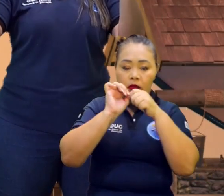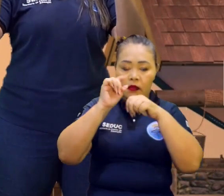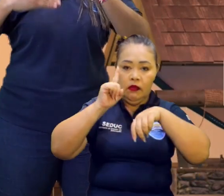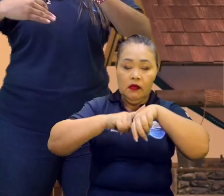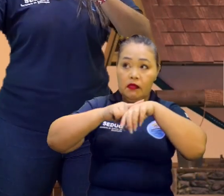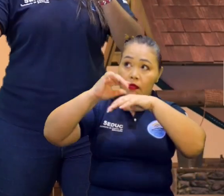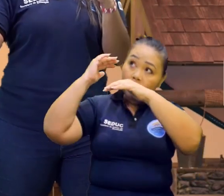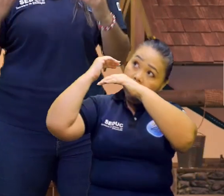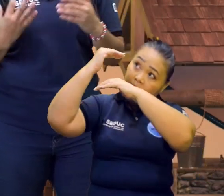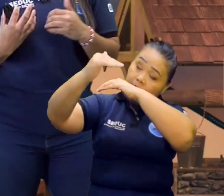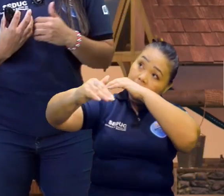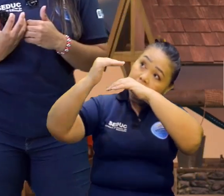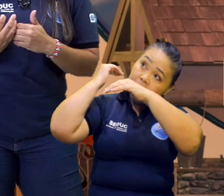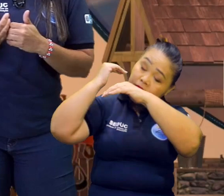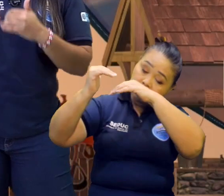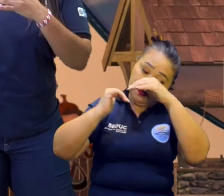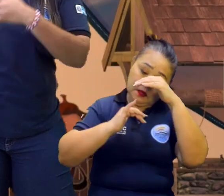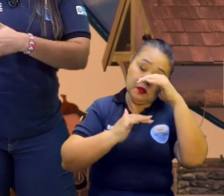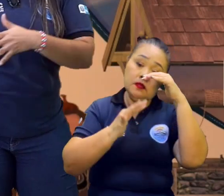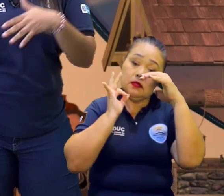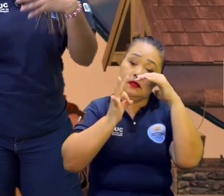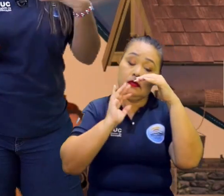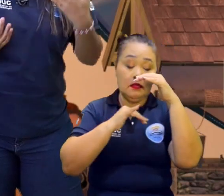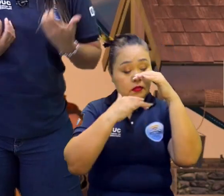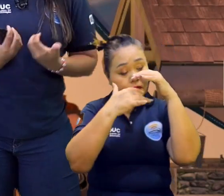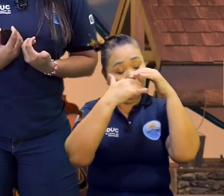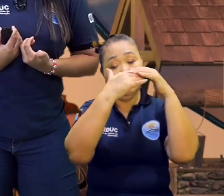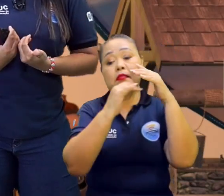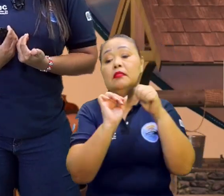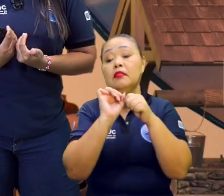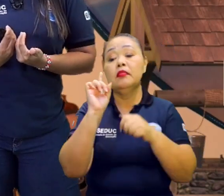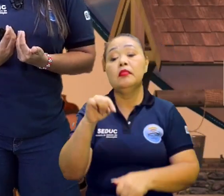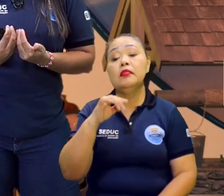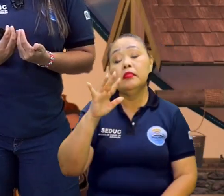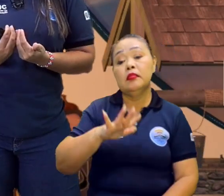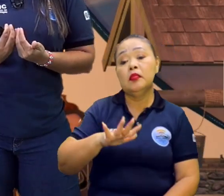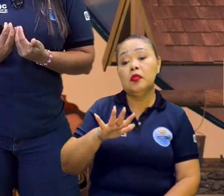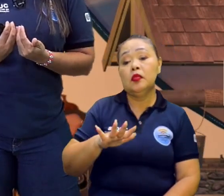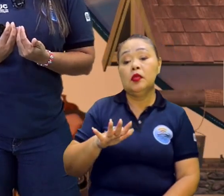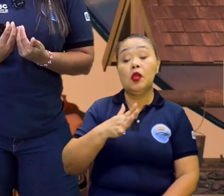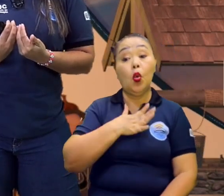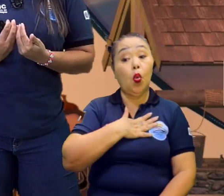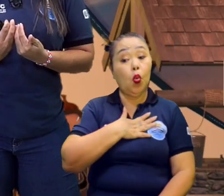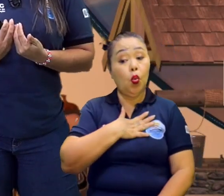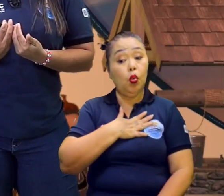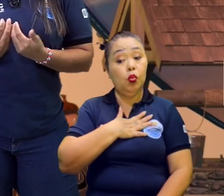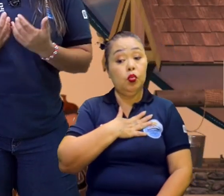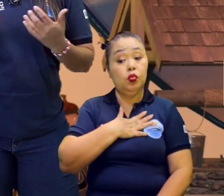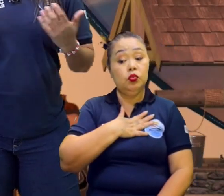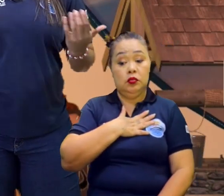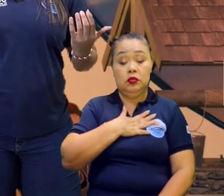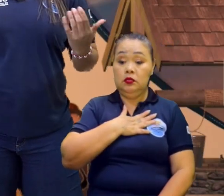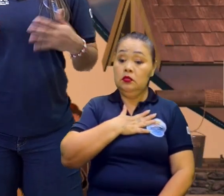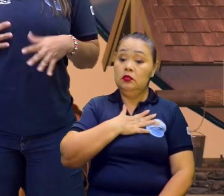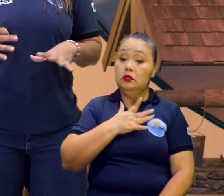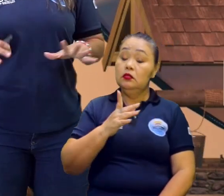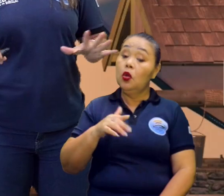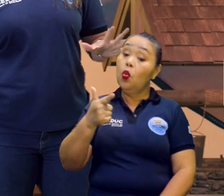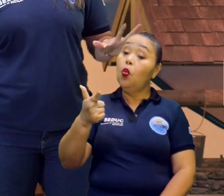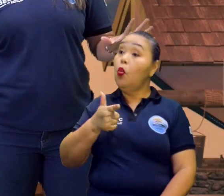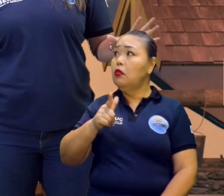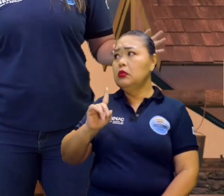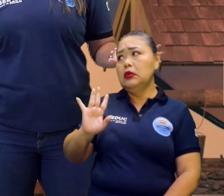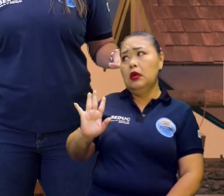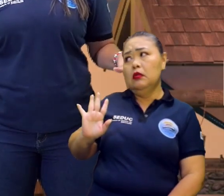daquele sombreamento para o seu desenvolvimento. Então, algumas gostam desse serviço. Outras não, elas